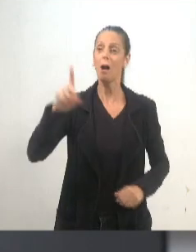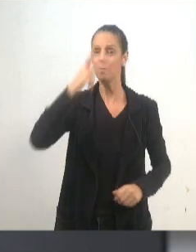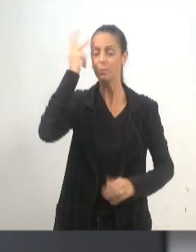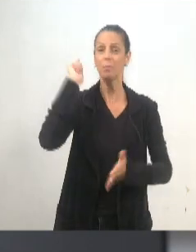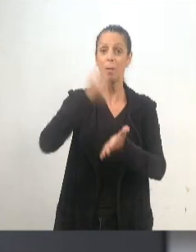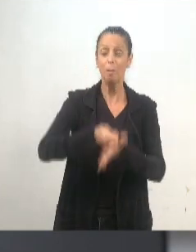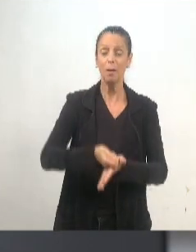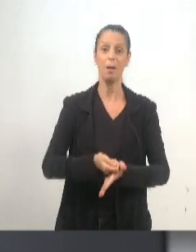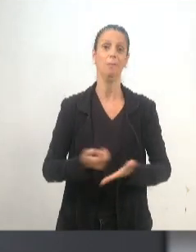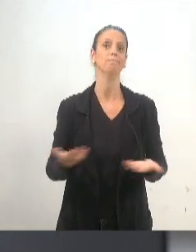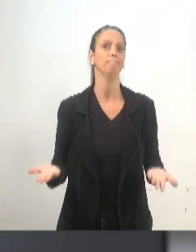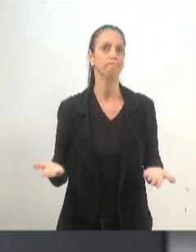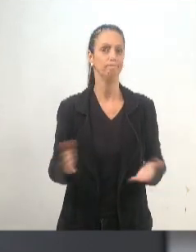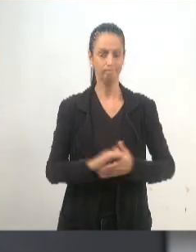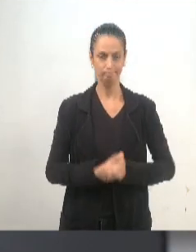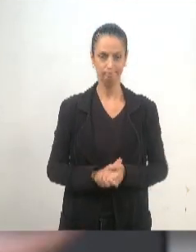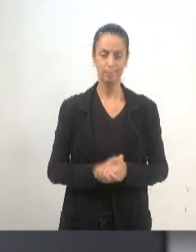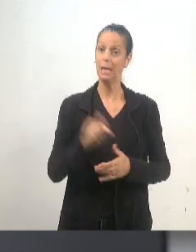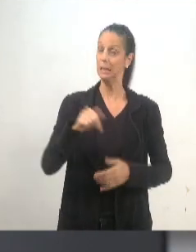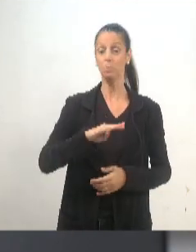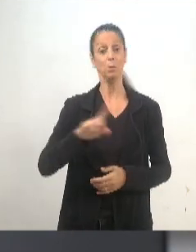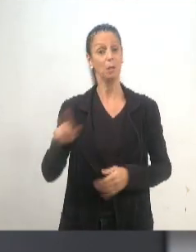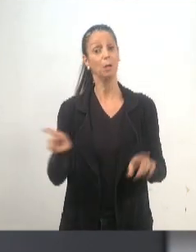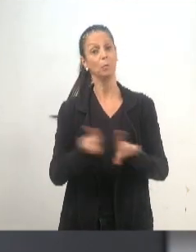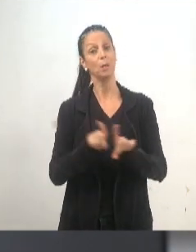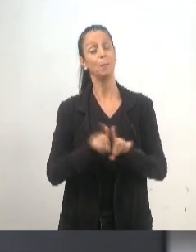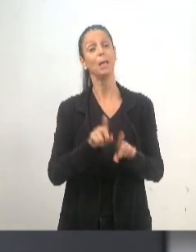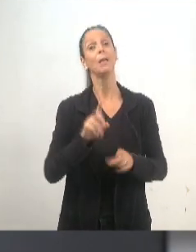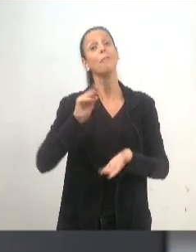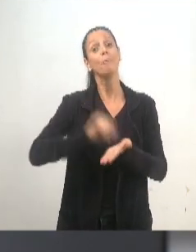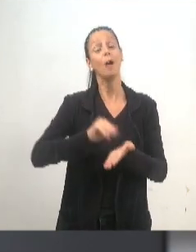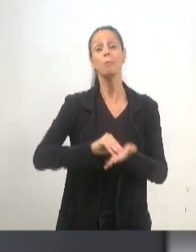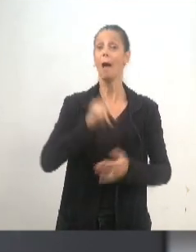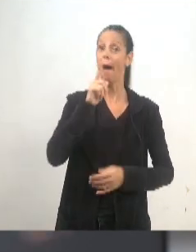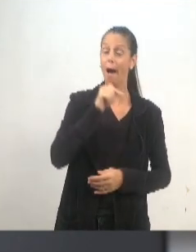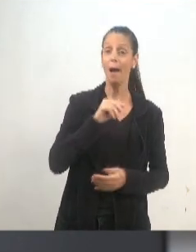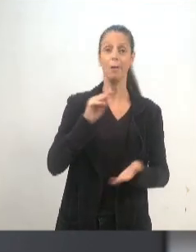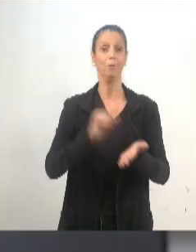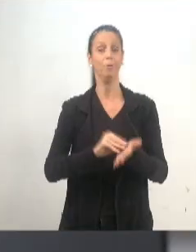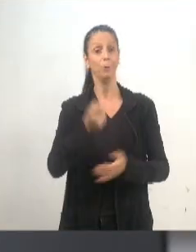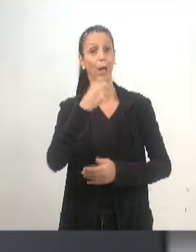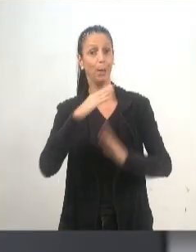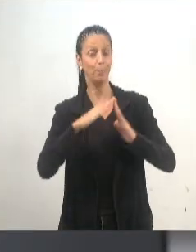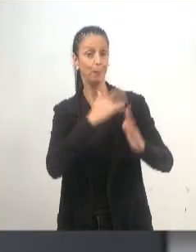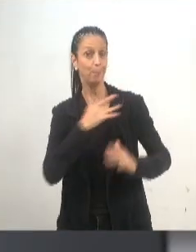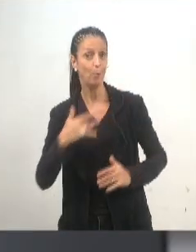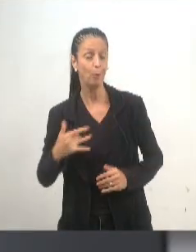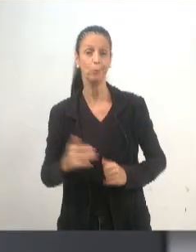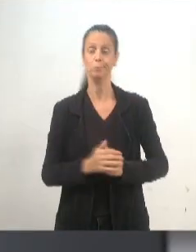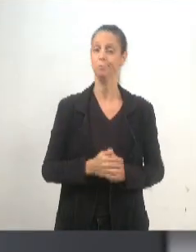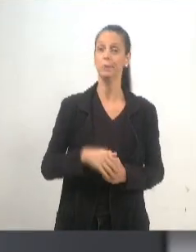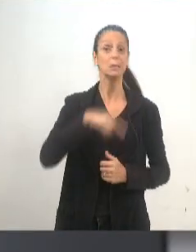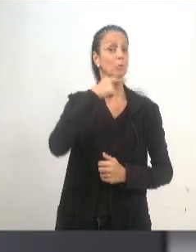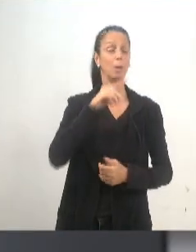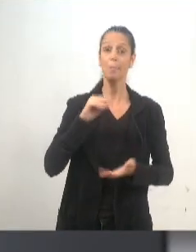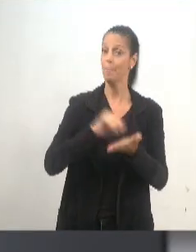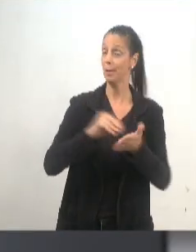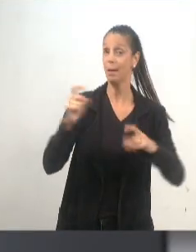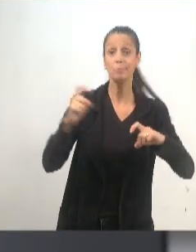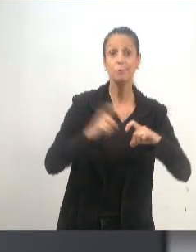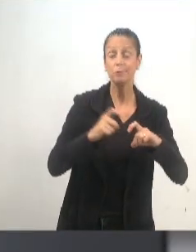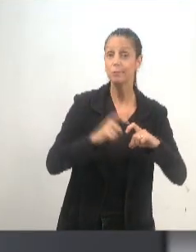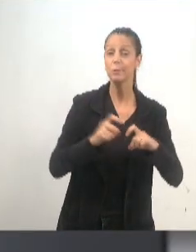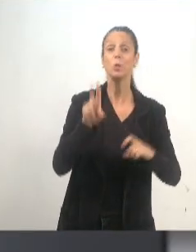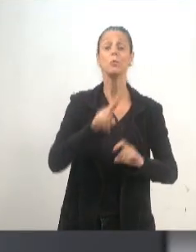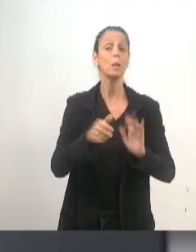cidadão da nossa cidade. Aqui em Blumenau falta água na rede, falta remédio nos postos de saúde, não se consegue marcar uma consulta pelo